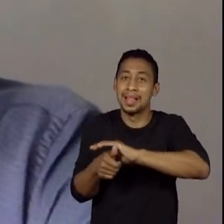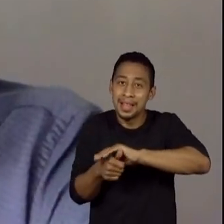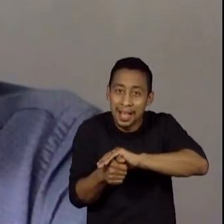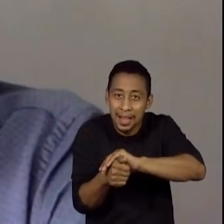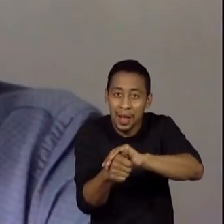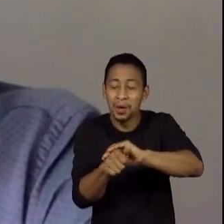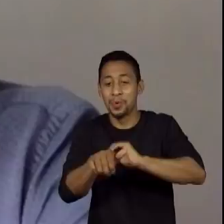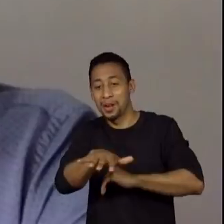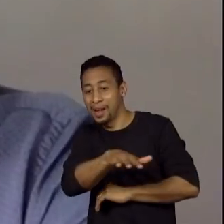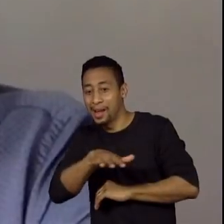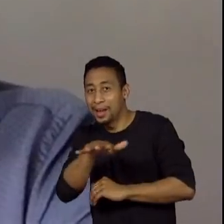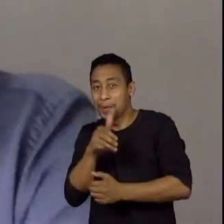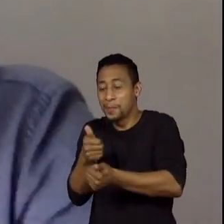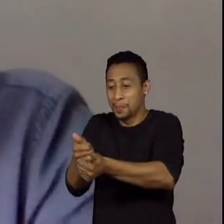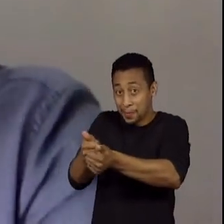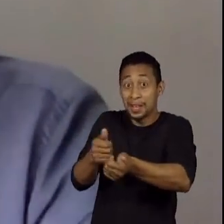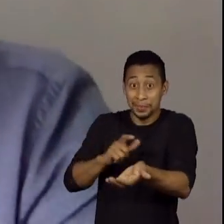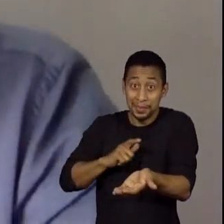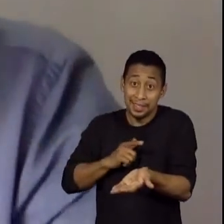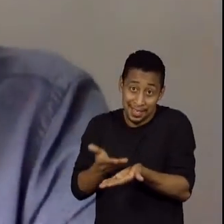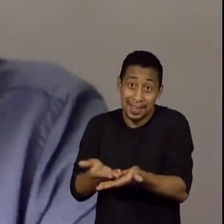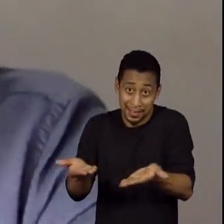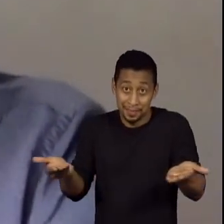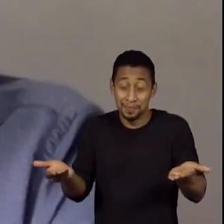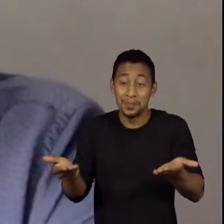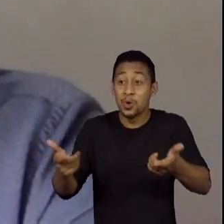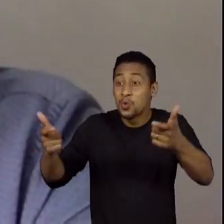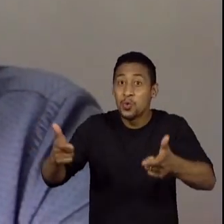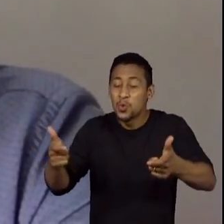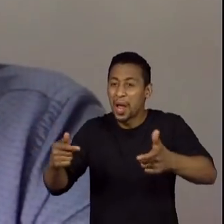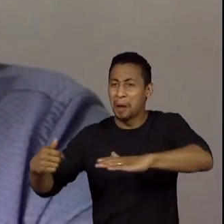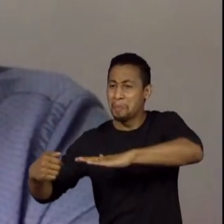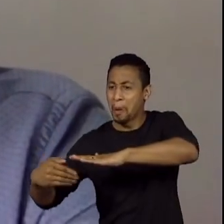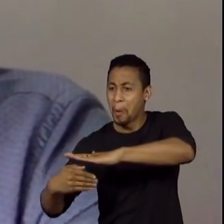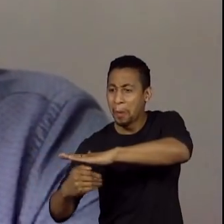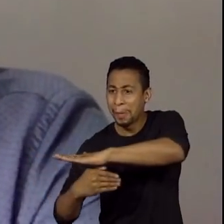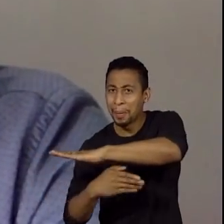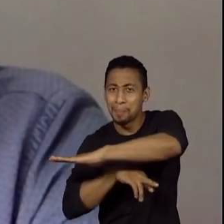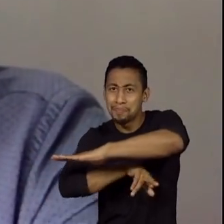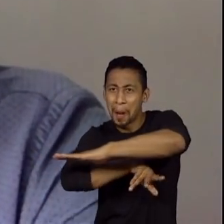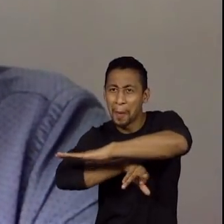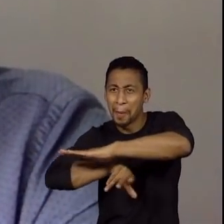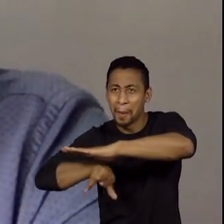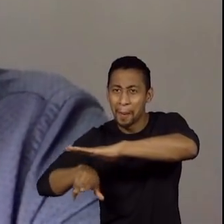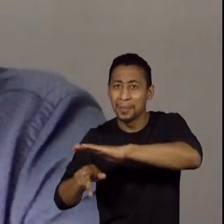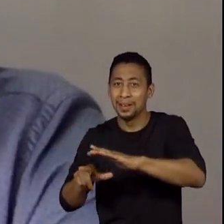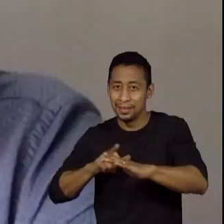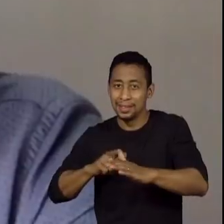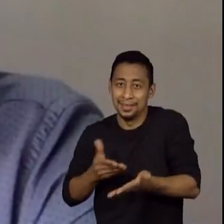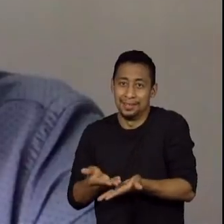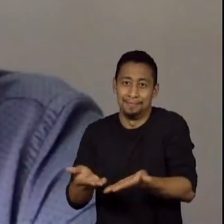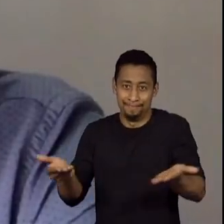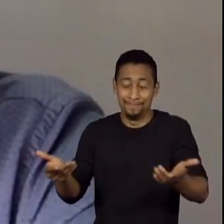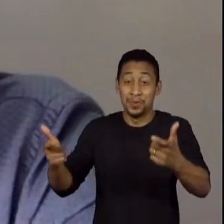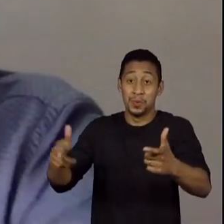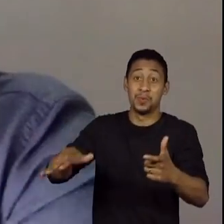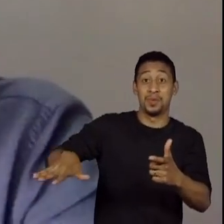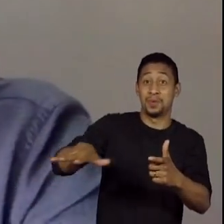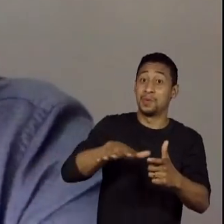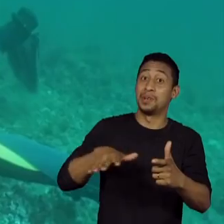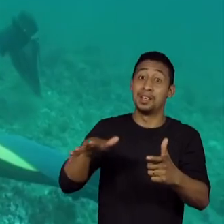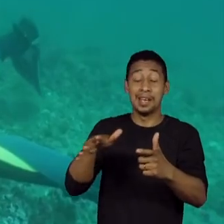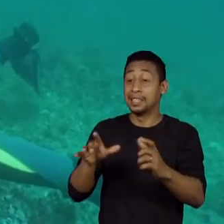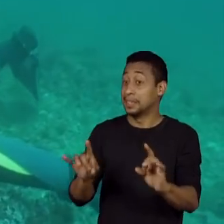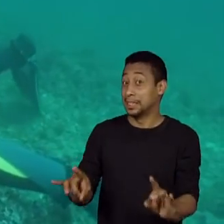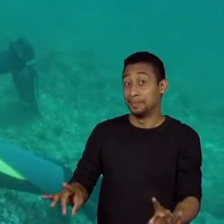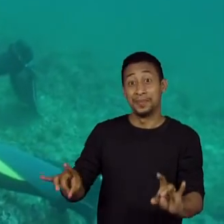região. Então, essa é uma região que eu acho que a ciência ela ainda olha pouco. É uma região claramente